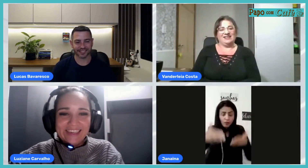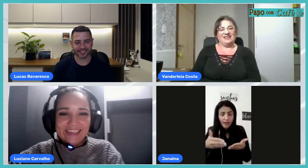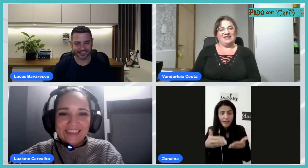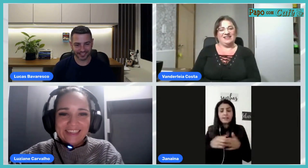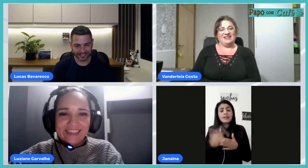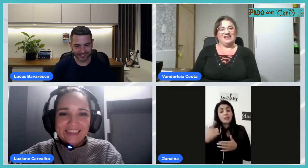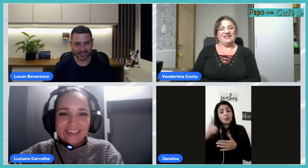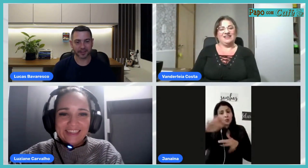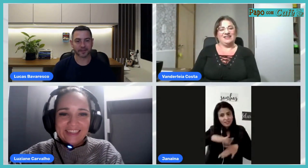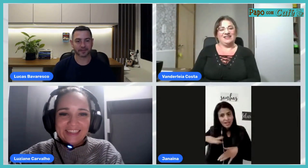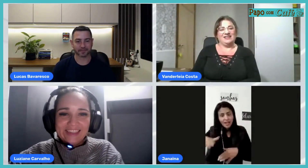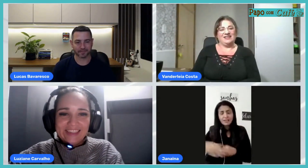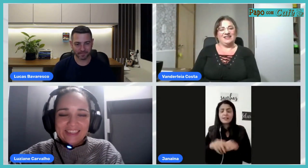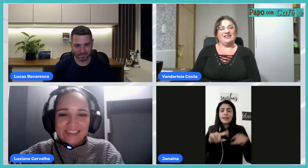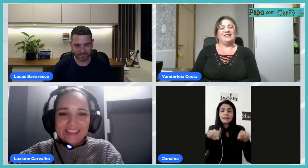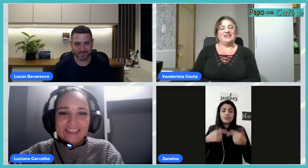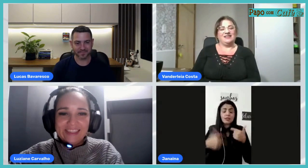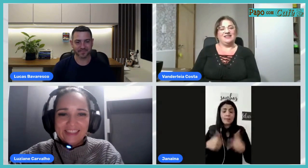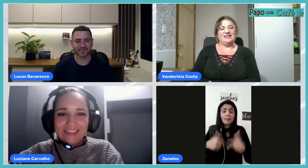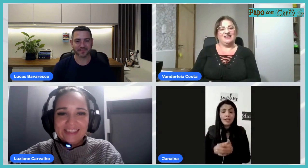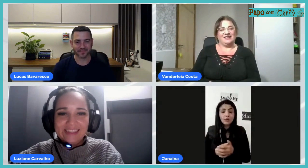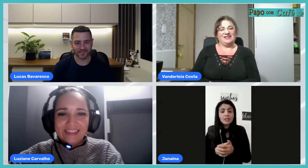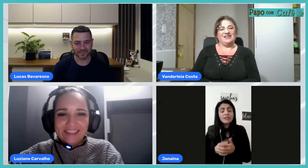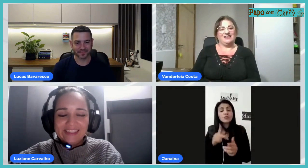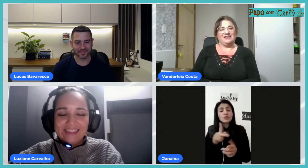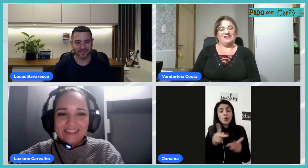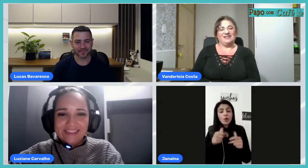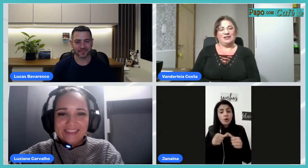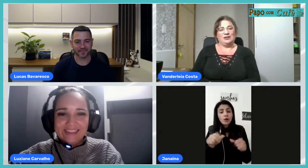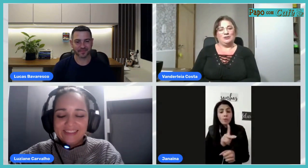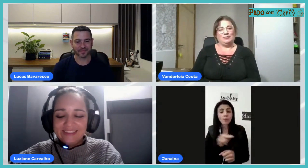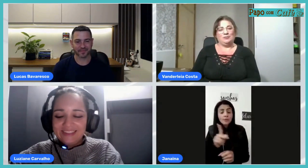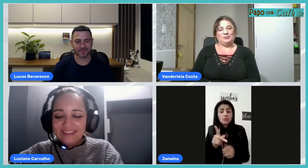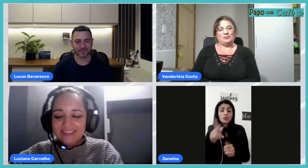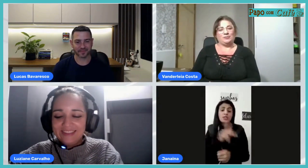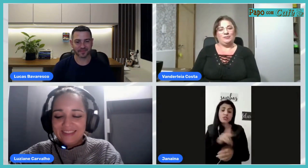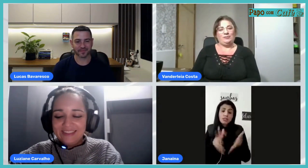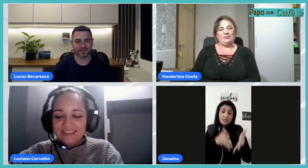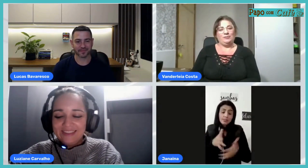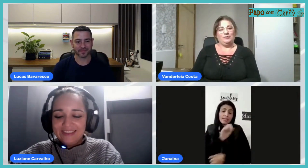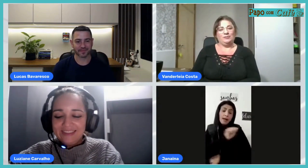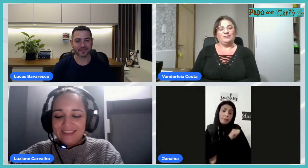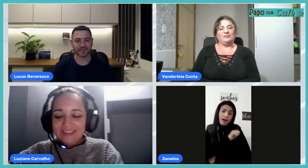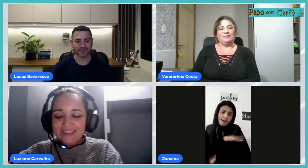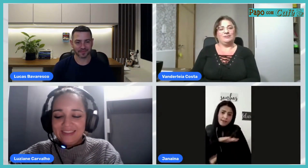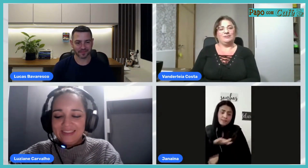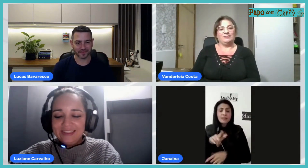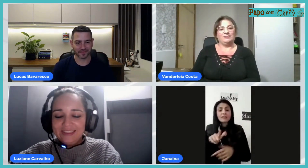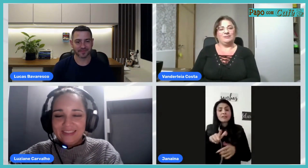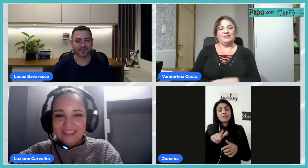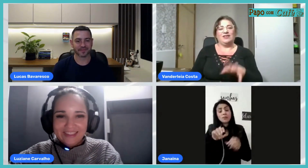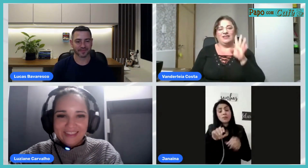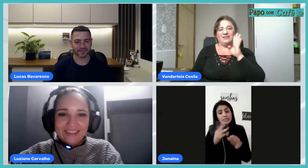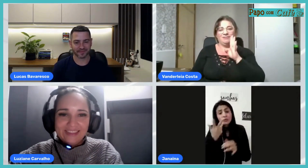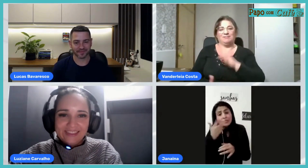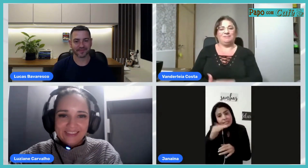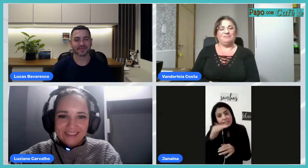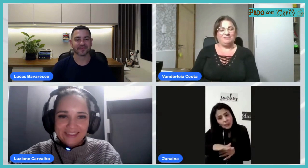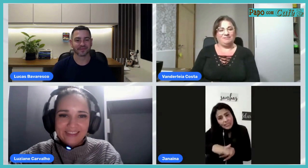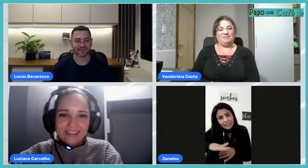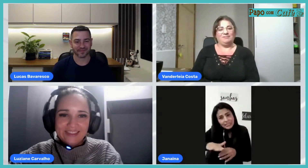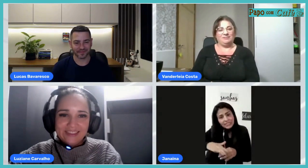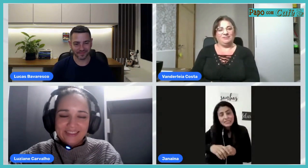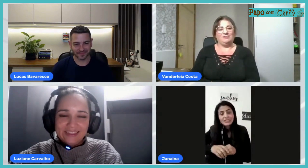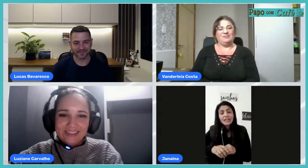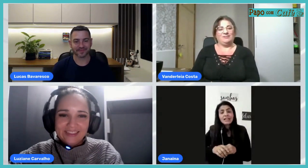eu estou focada em outras áreas, né, de trabalho. Estou agora como professora de Libras da APAI, então eu ensino